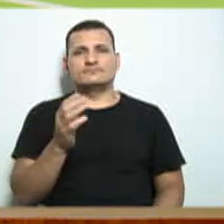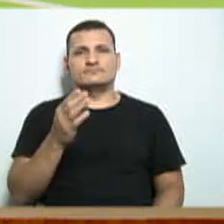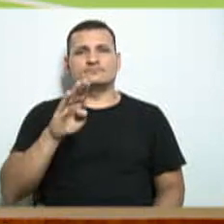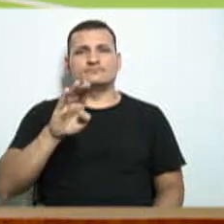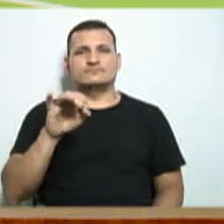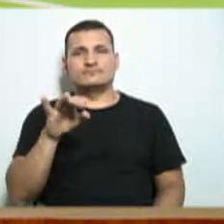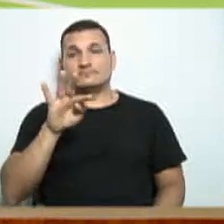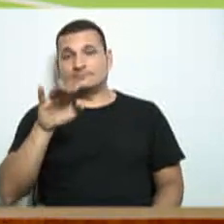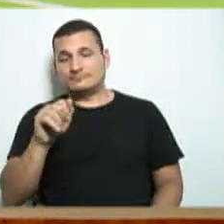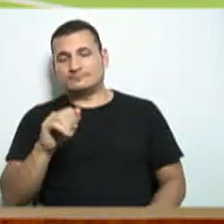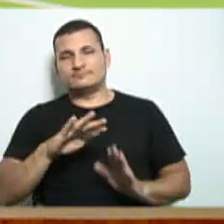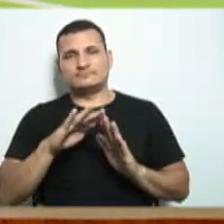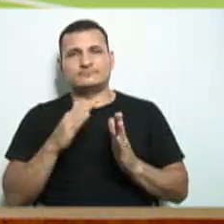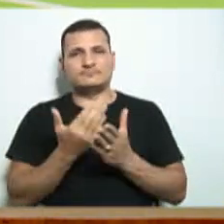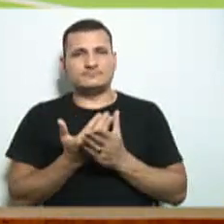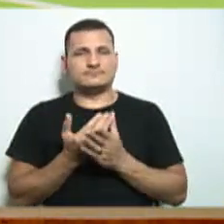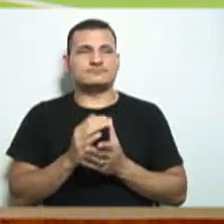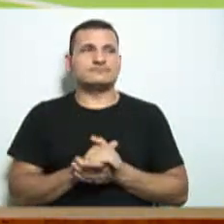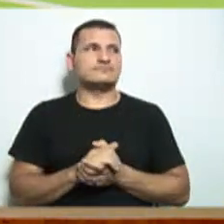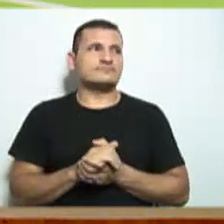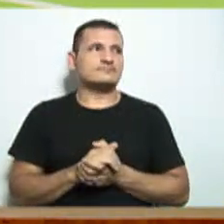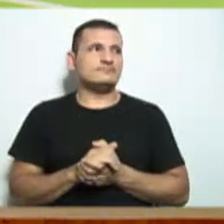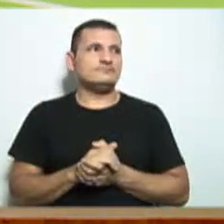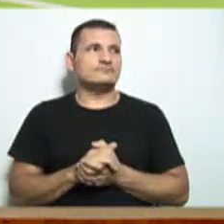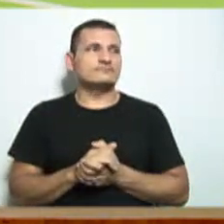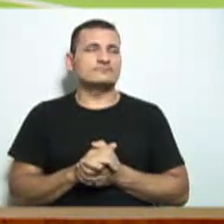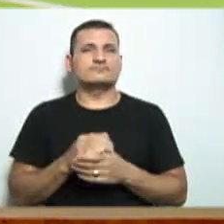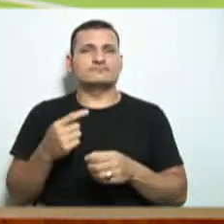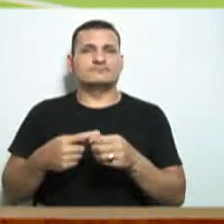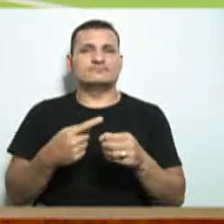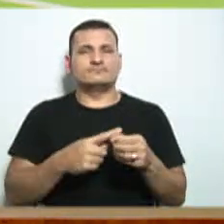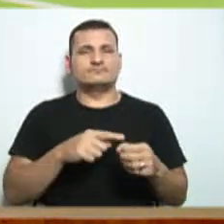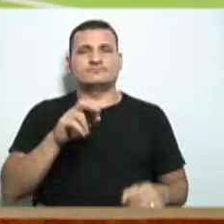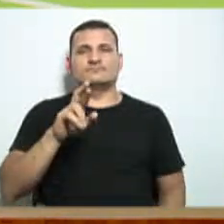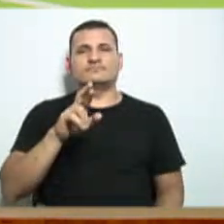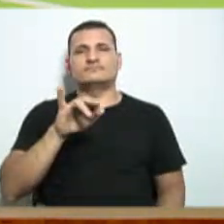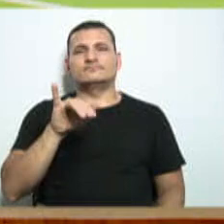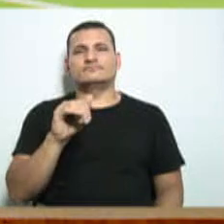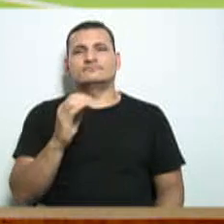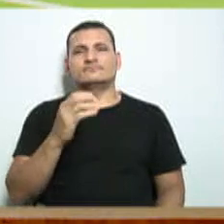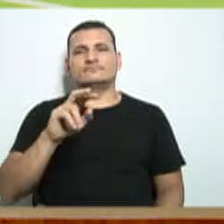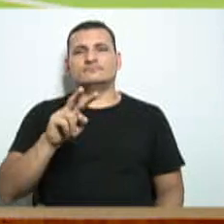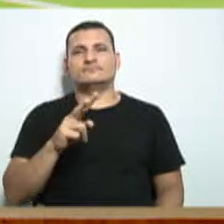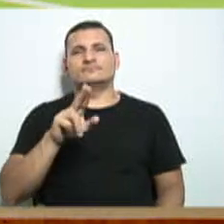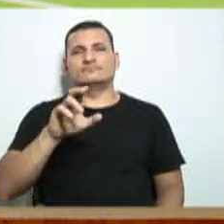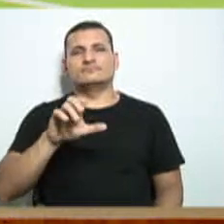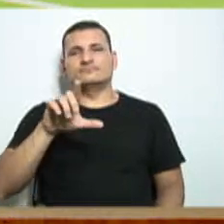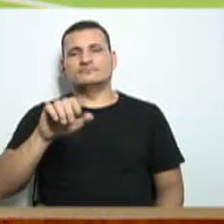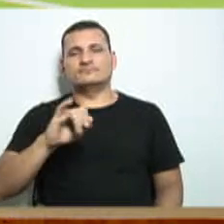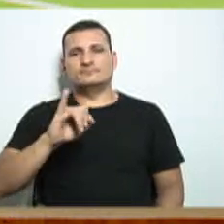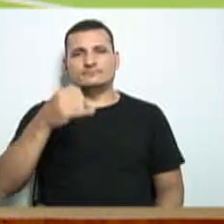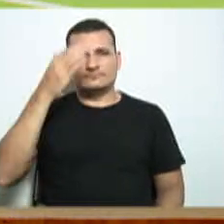estamos acompanhando, tá? Olha, localidade Novo Riachuelo, do CRA de